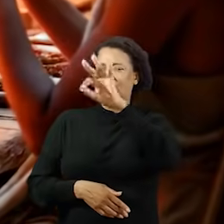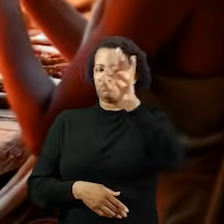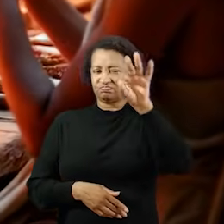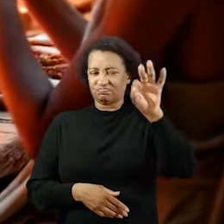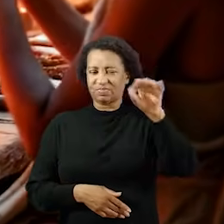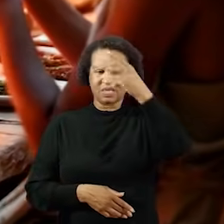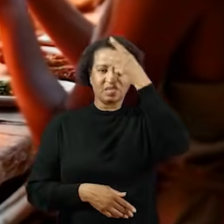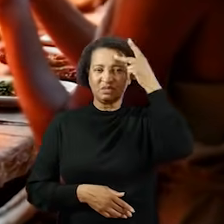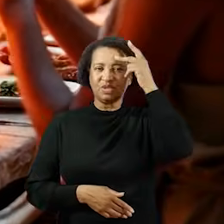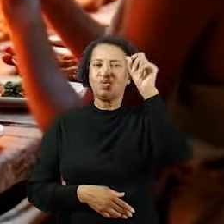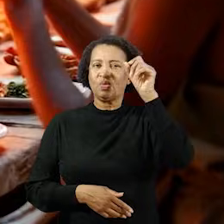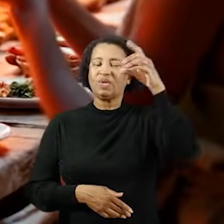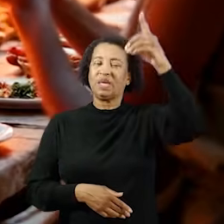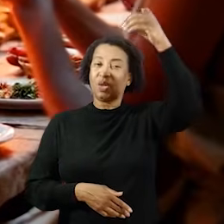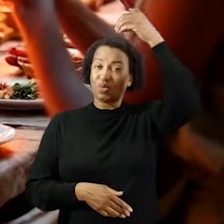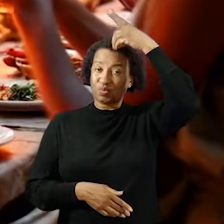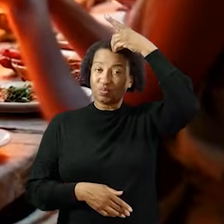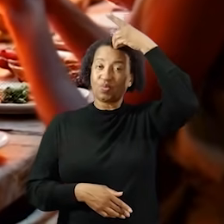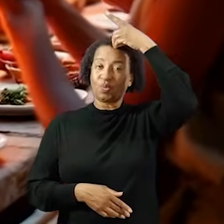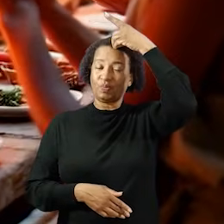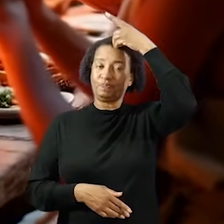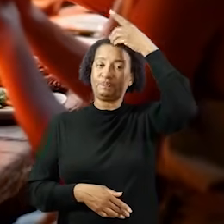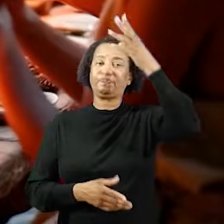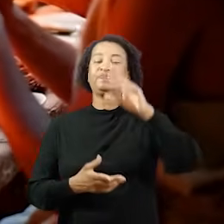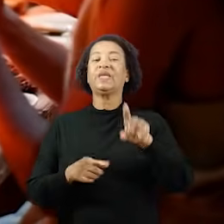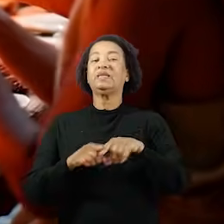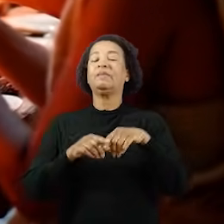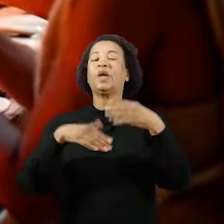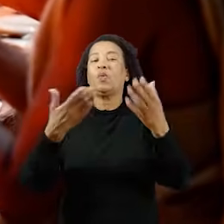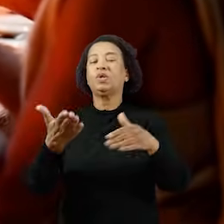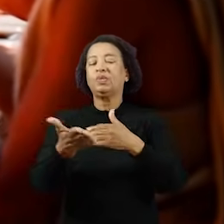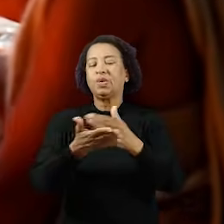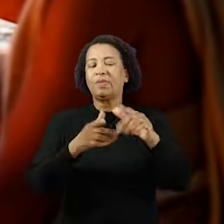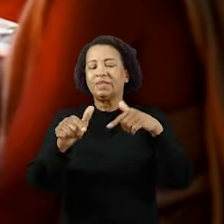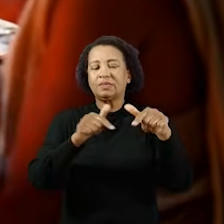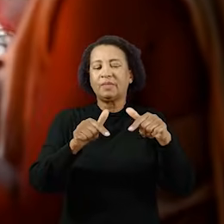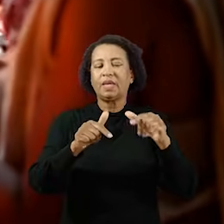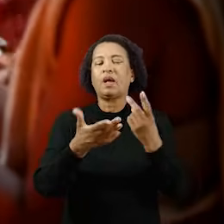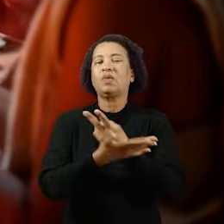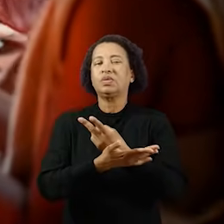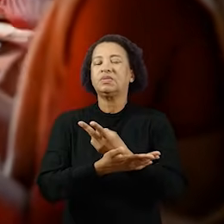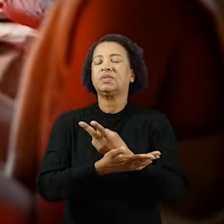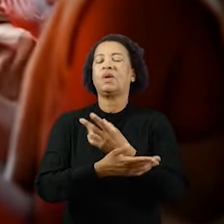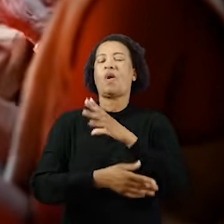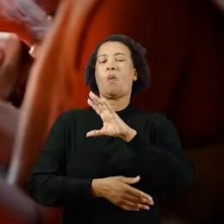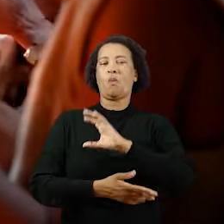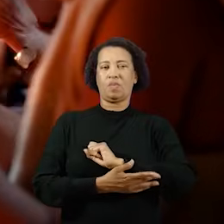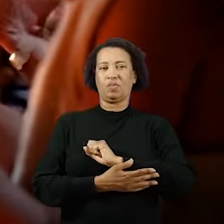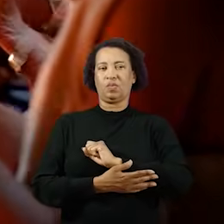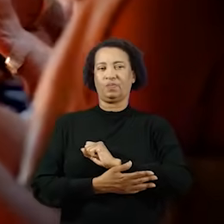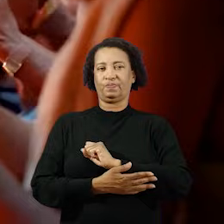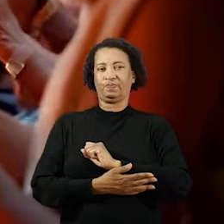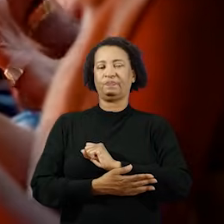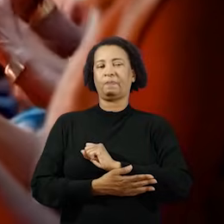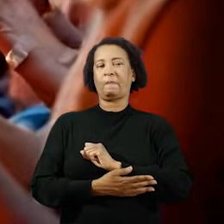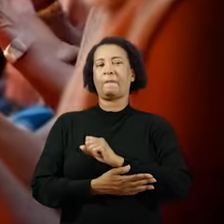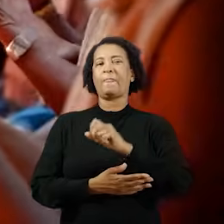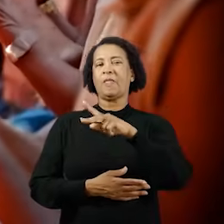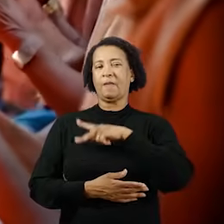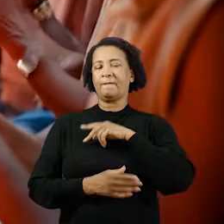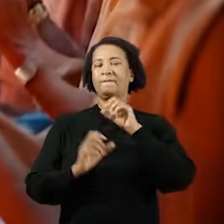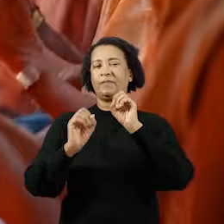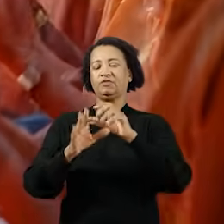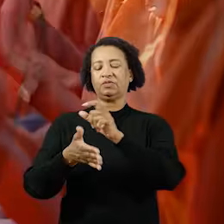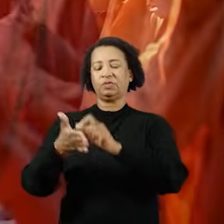dons espirituais, e a evidência do Espírito Santo em ação é o amor. O que Paulo ensina nos capítulos